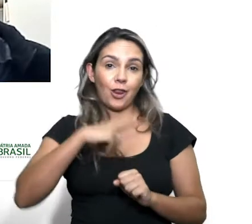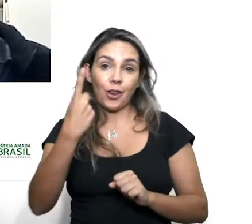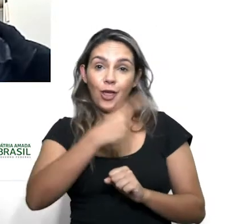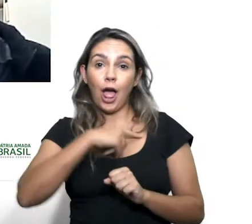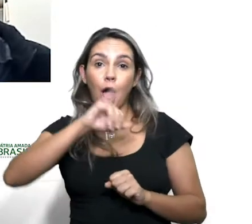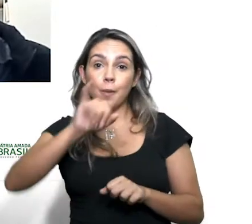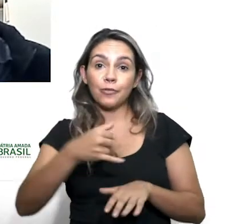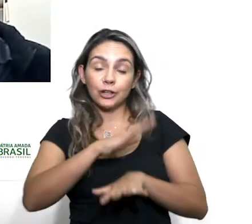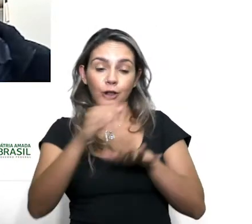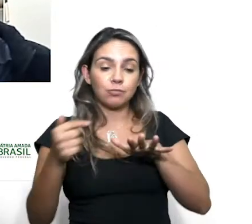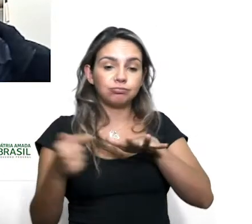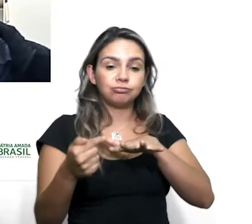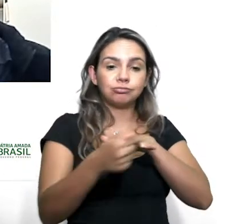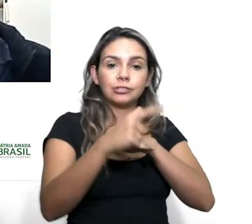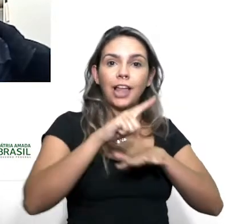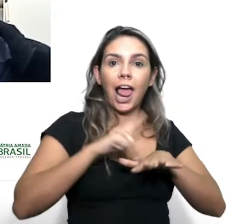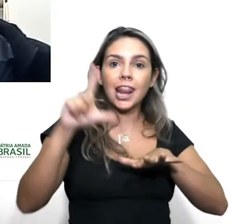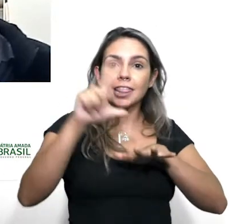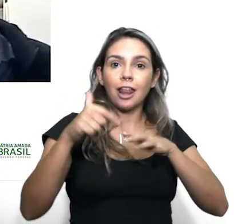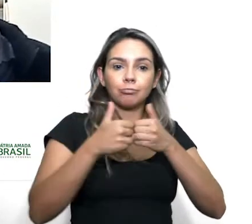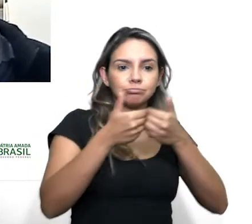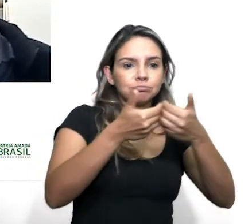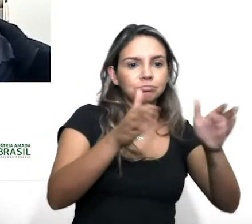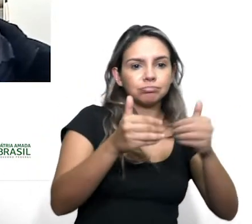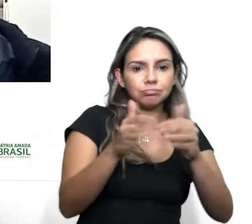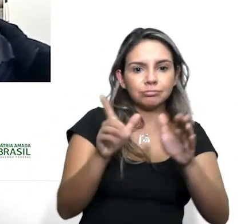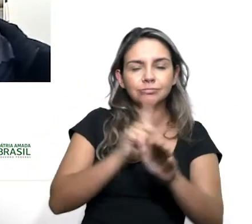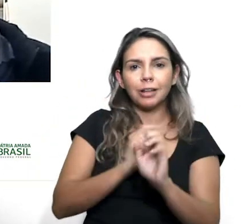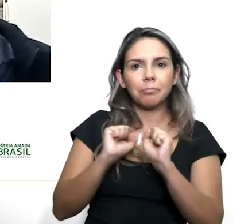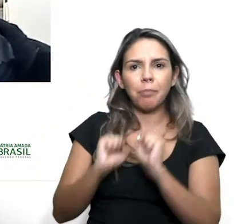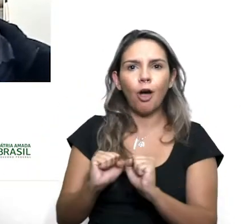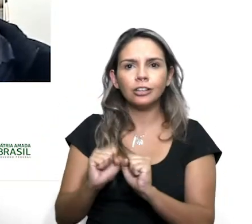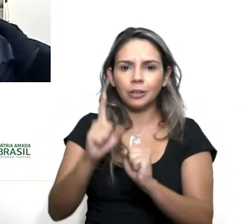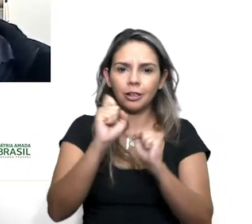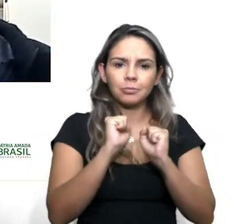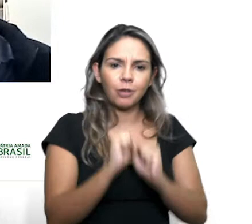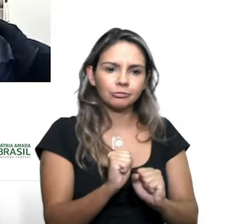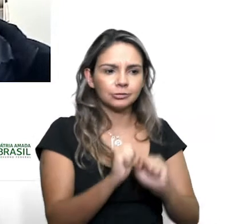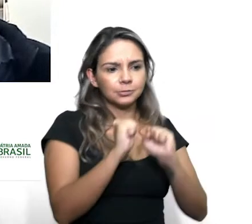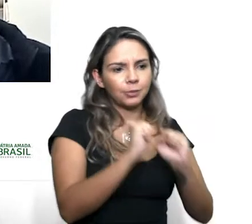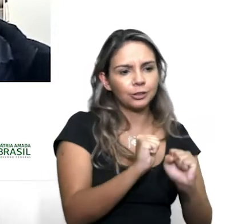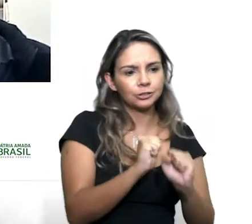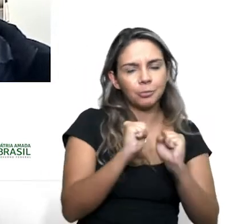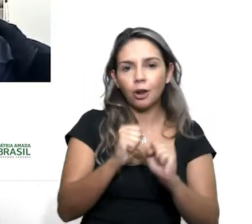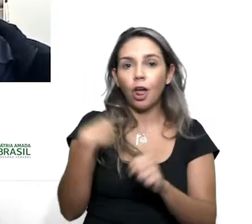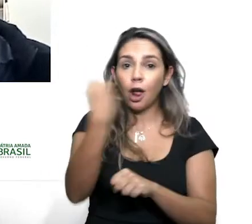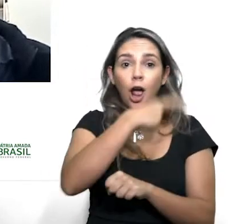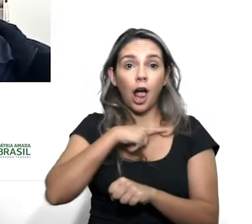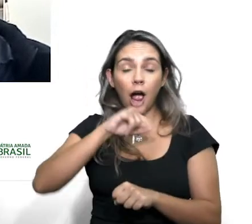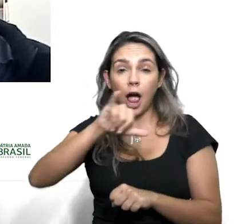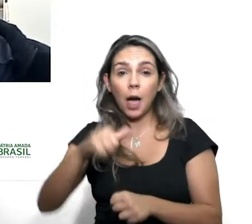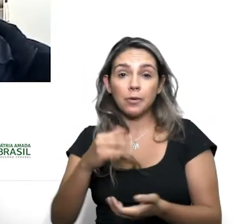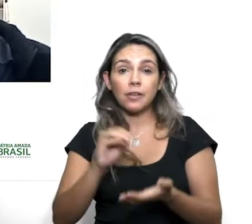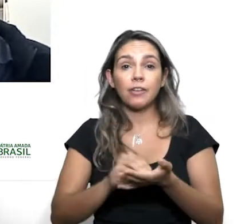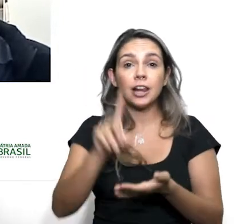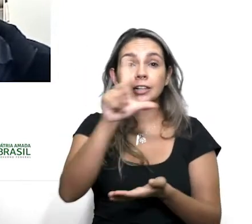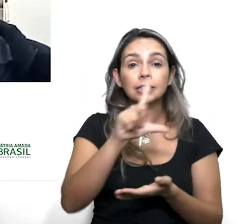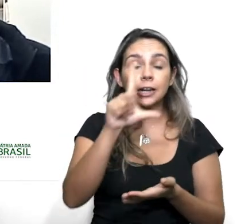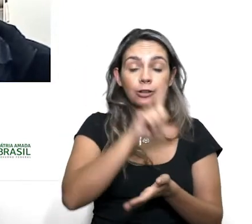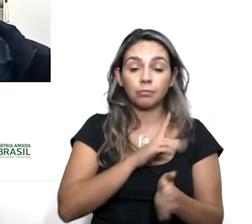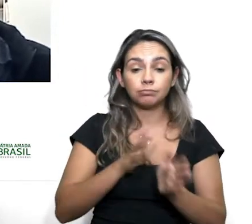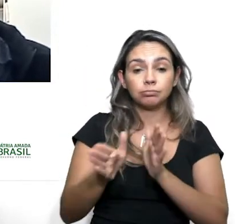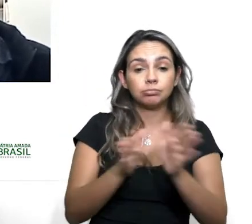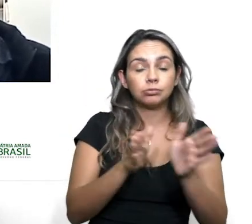aproveitamos todas as possibilidades que a literatura tem. Eu não estou a dizer que eu